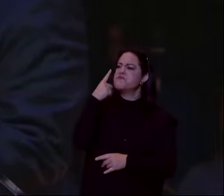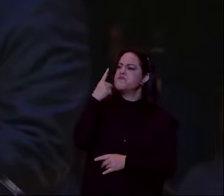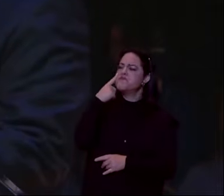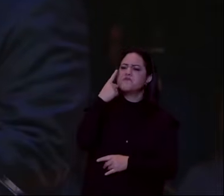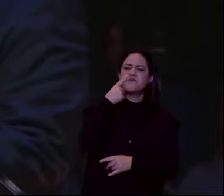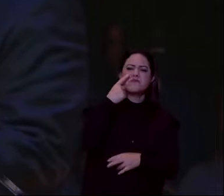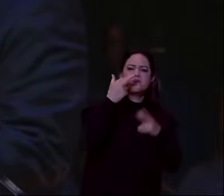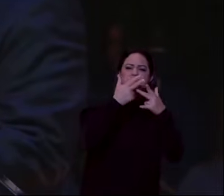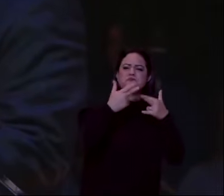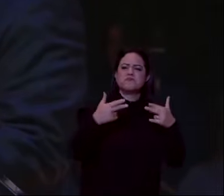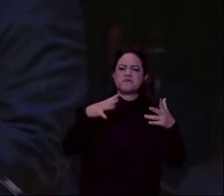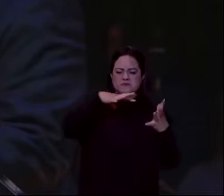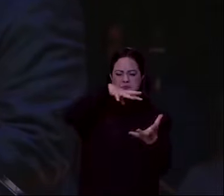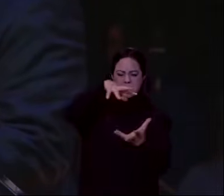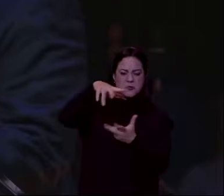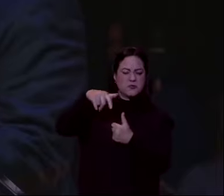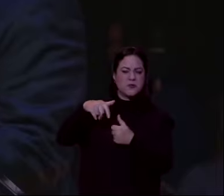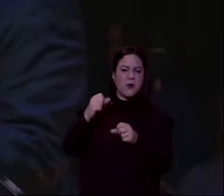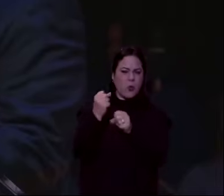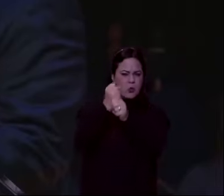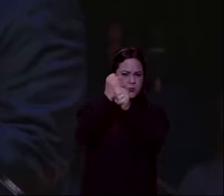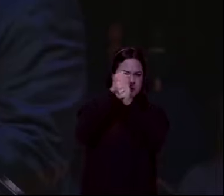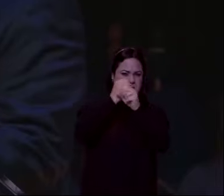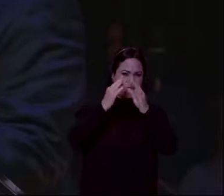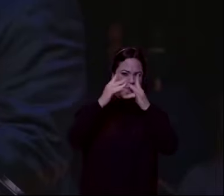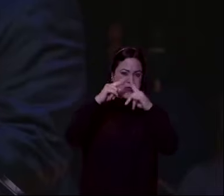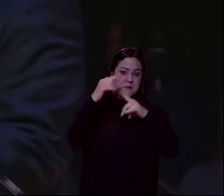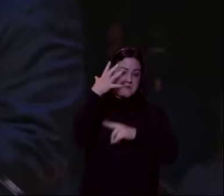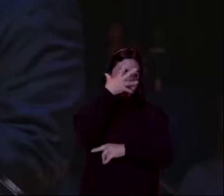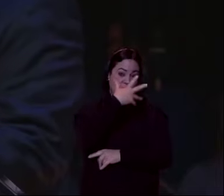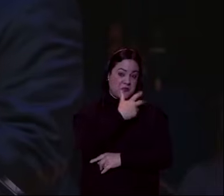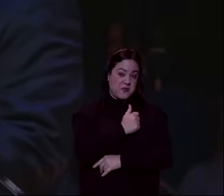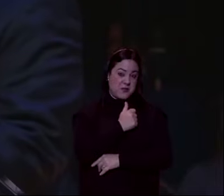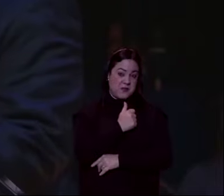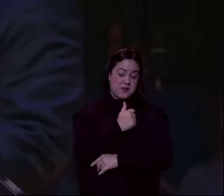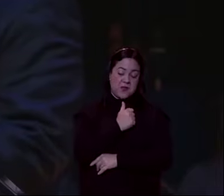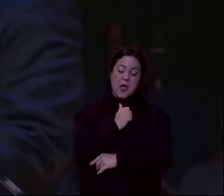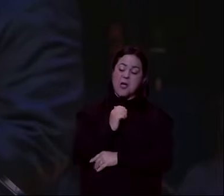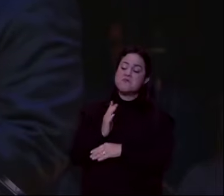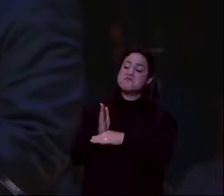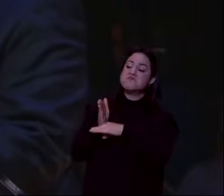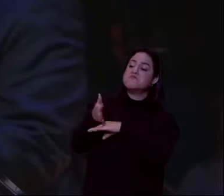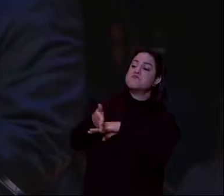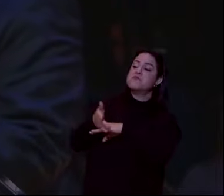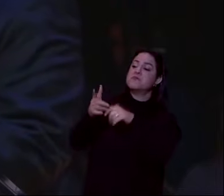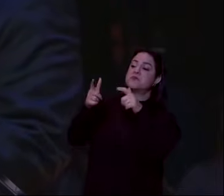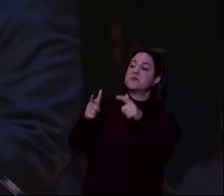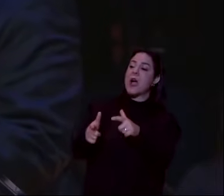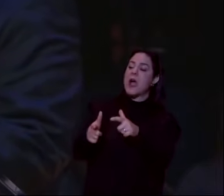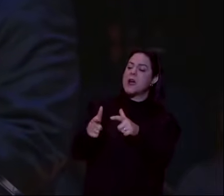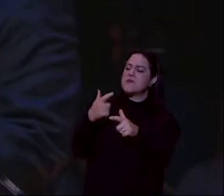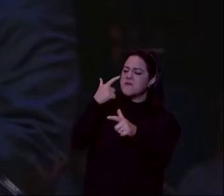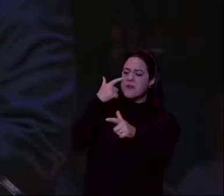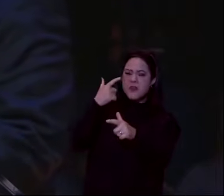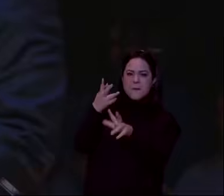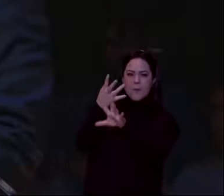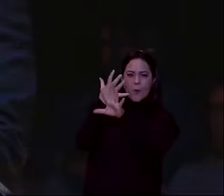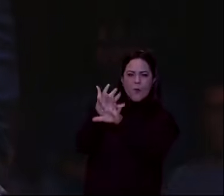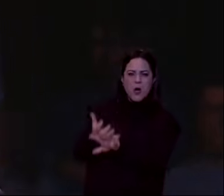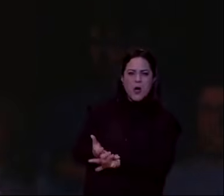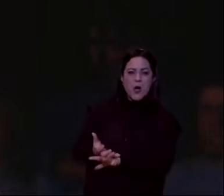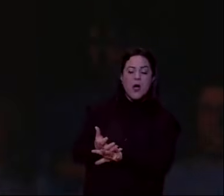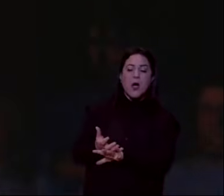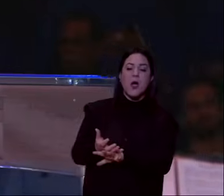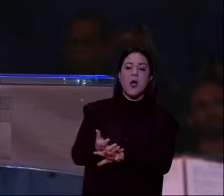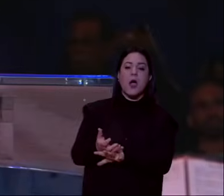templos tão maravilhosos, e de repente a gente chega naqueles lugares e não vê ninguém. E alguns